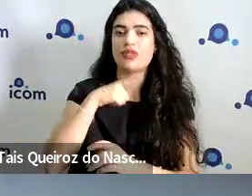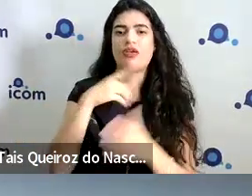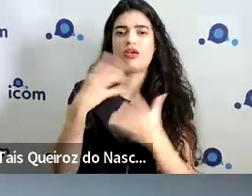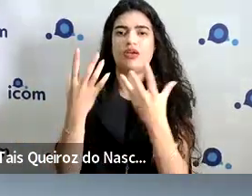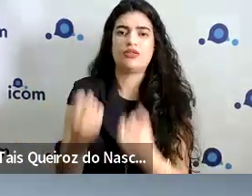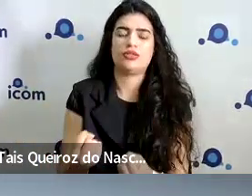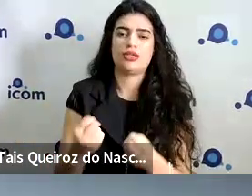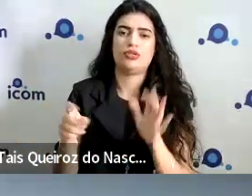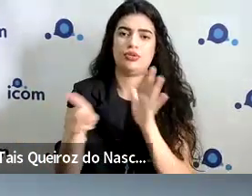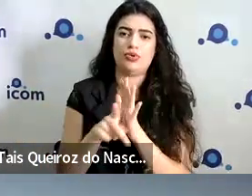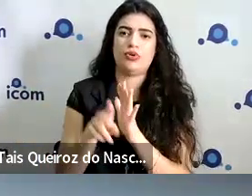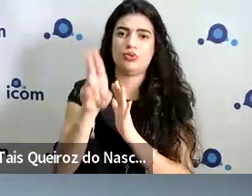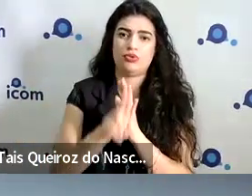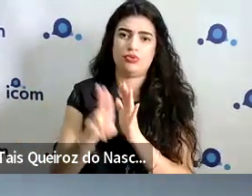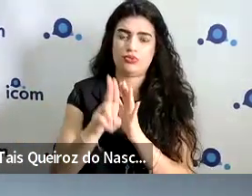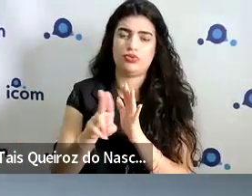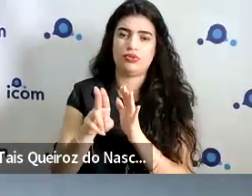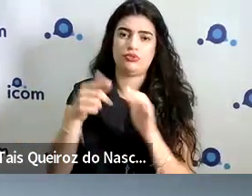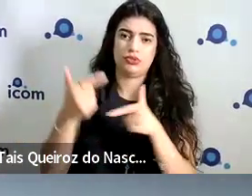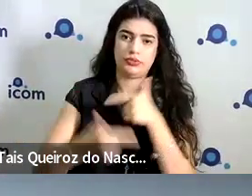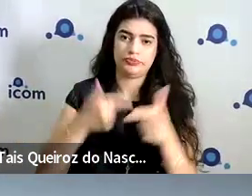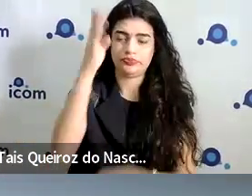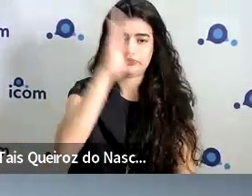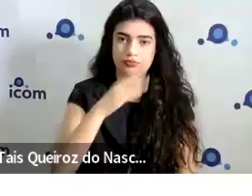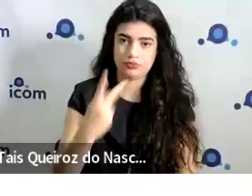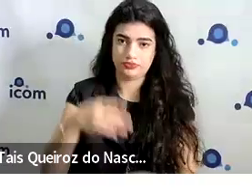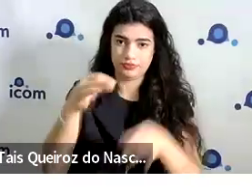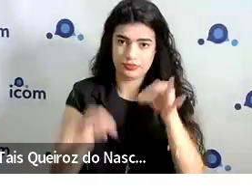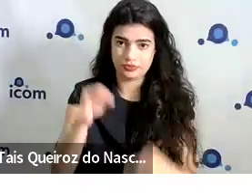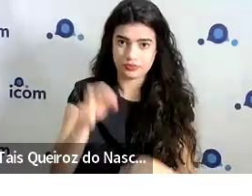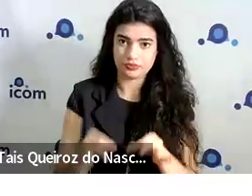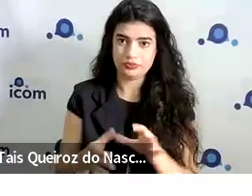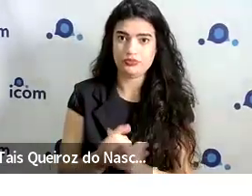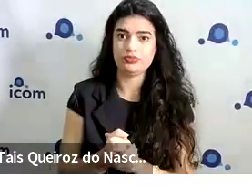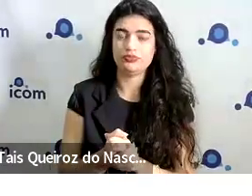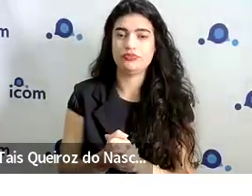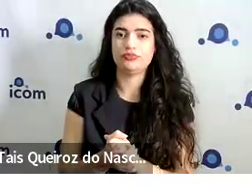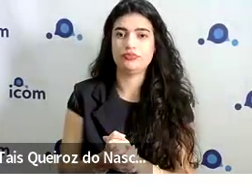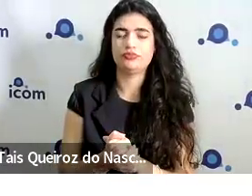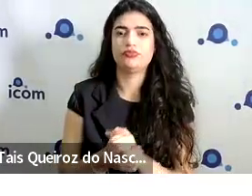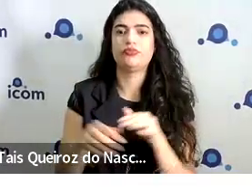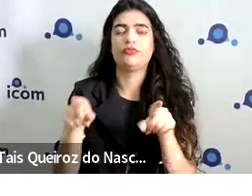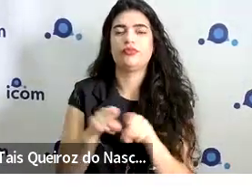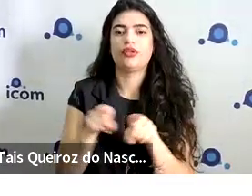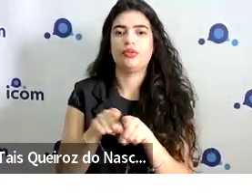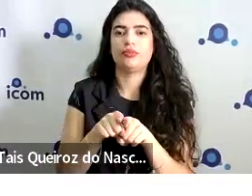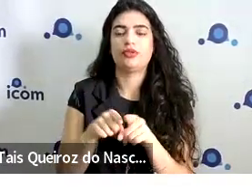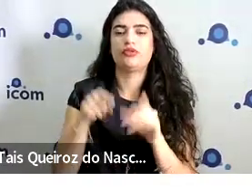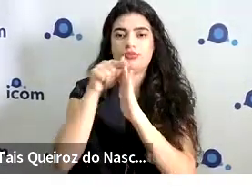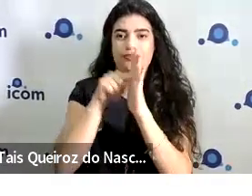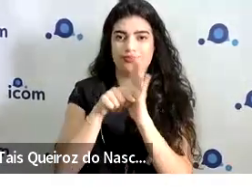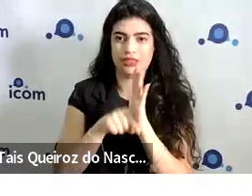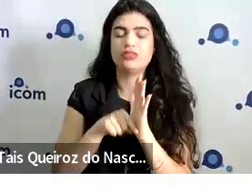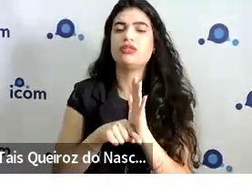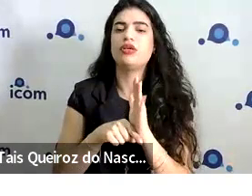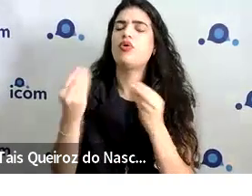para estar operando dentro do mercado brasileiro no ambiente tributário. E aí, trazendo aqui uma pesquisa da Deloitte sobre isso, como que esse